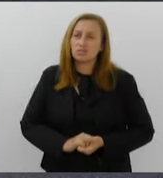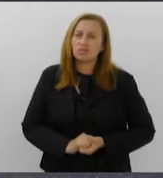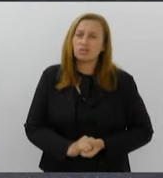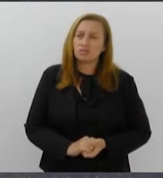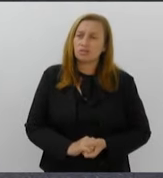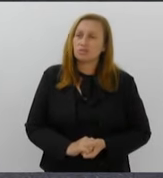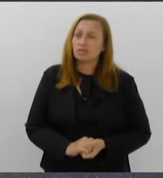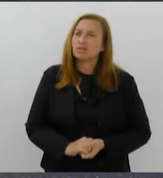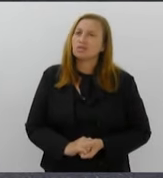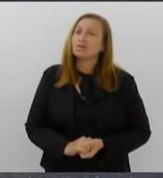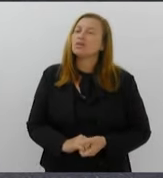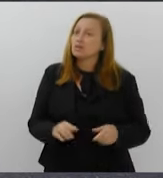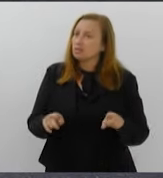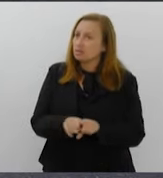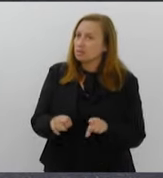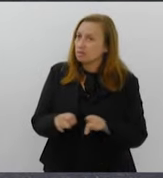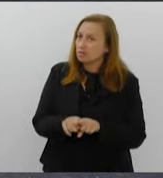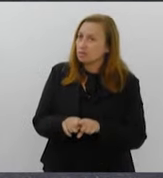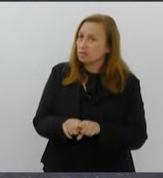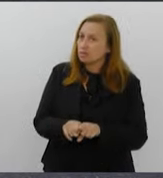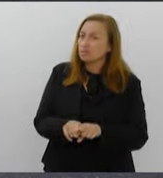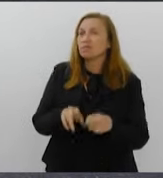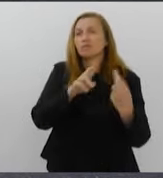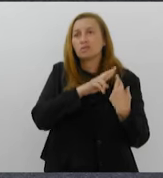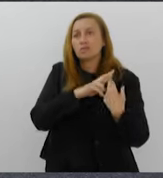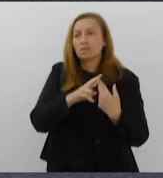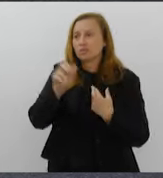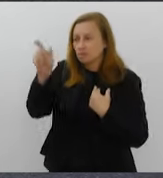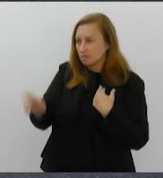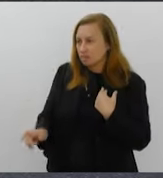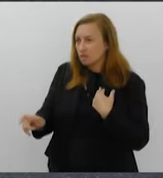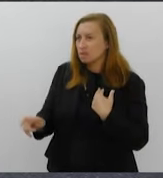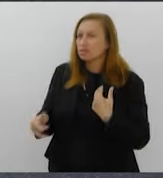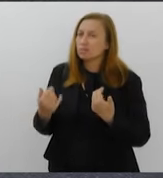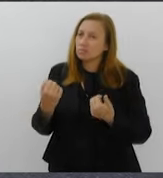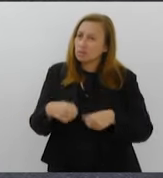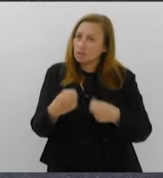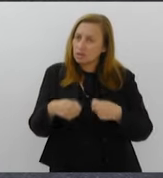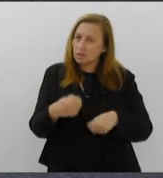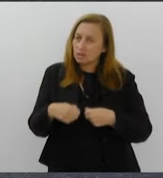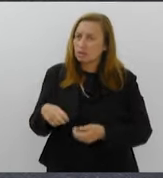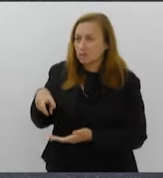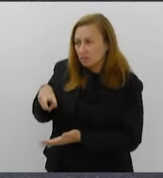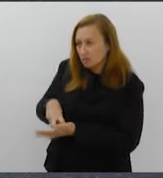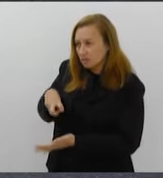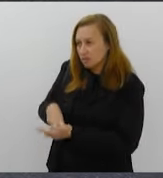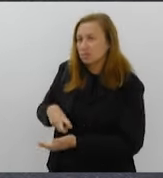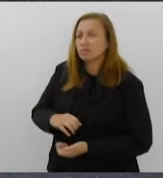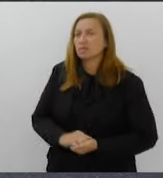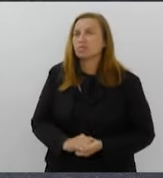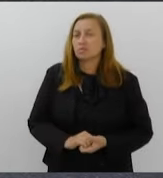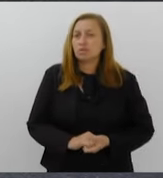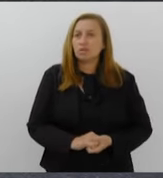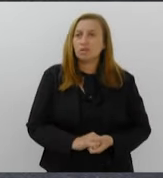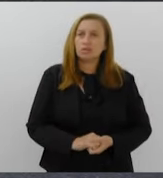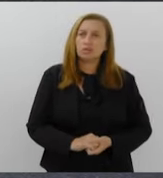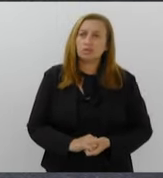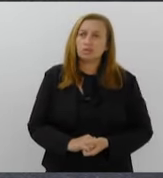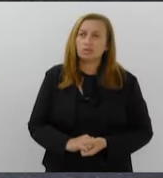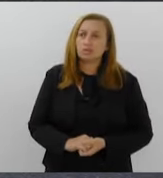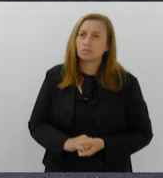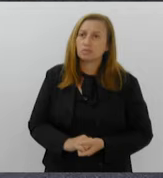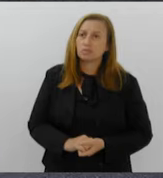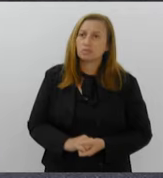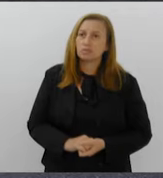e os responsáveis devem ser devidamente punidos. E,